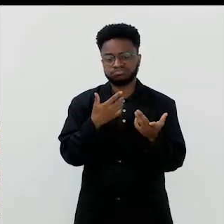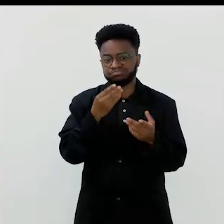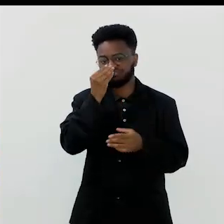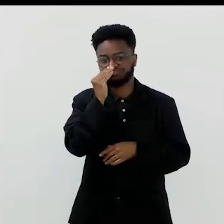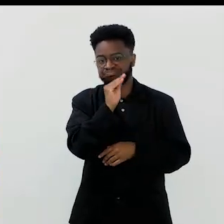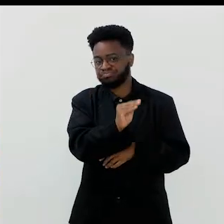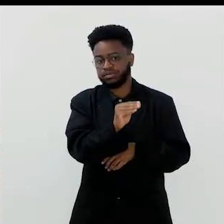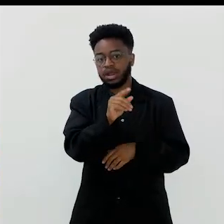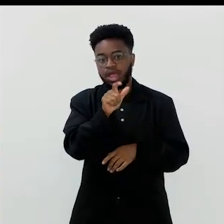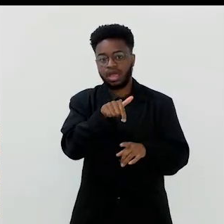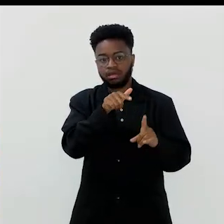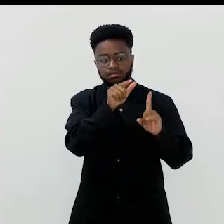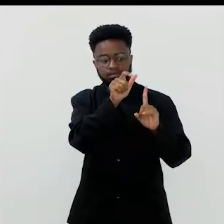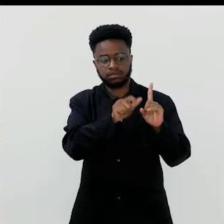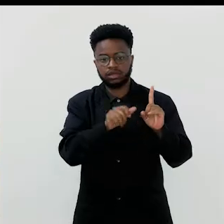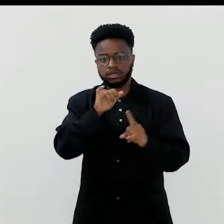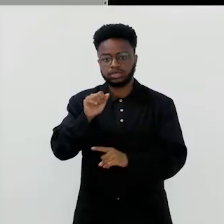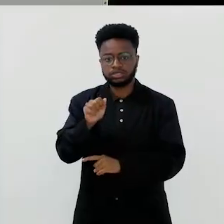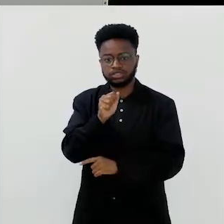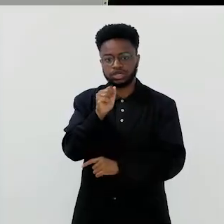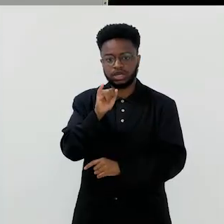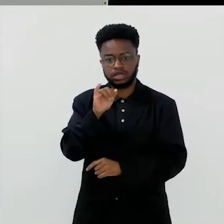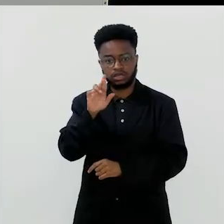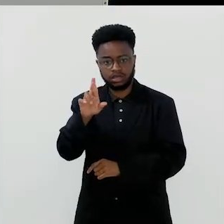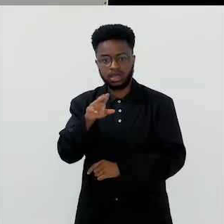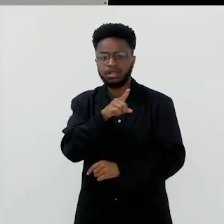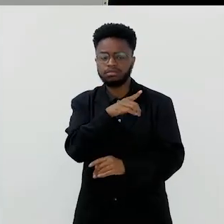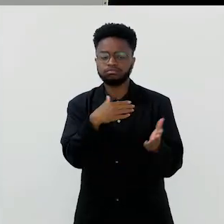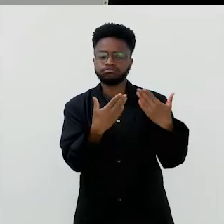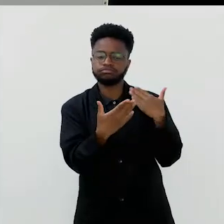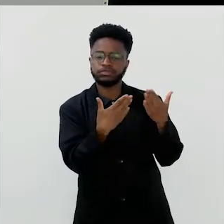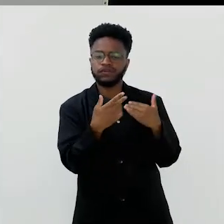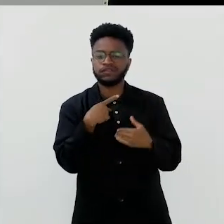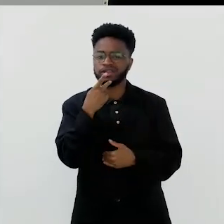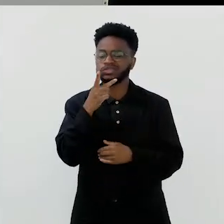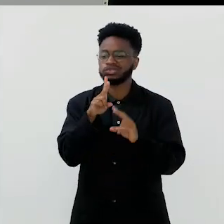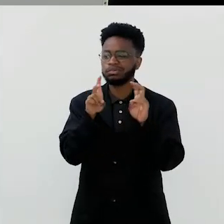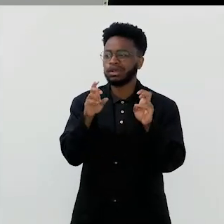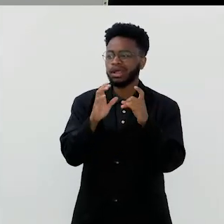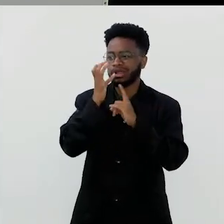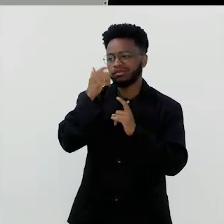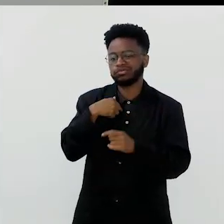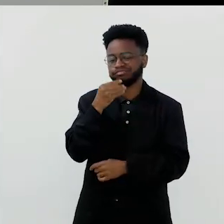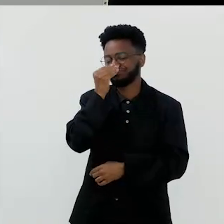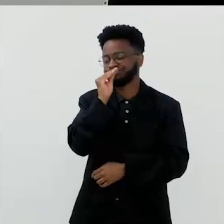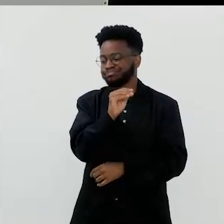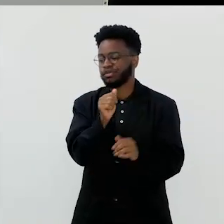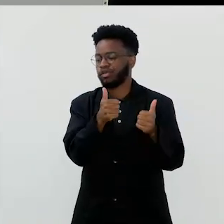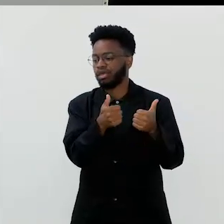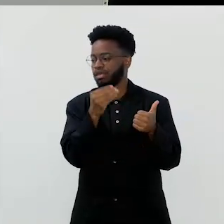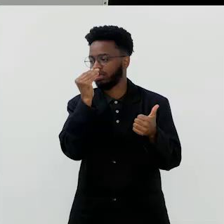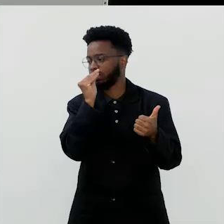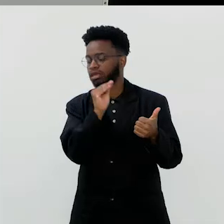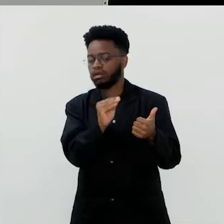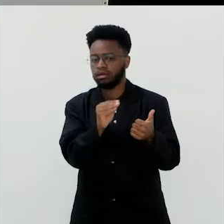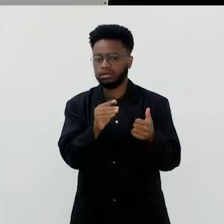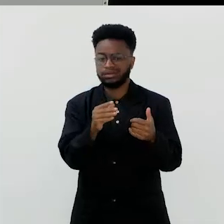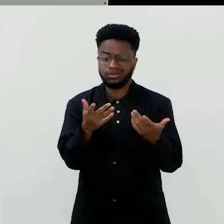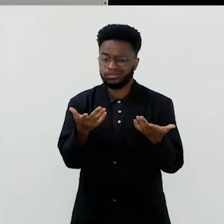o Jair Mendes. Jair Mendes. Seu Jair. E ele conversava comigo, carnaval, e eu, sabe aquela coisa